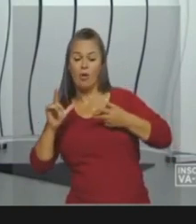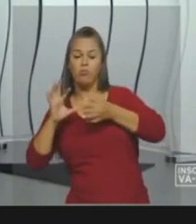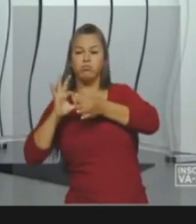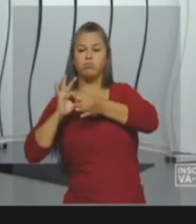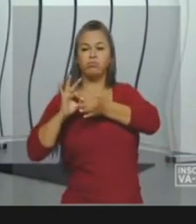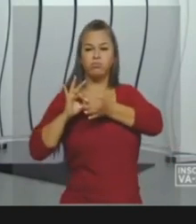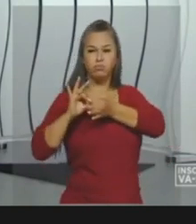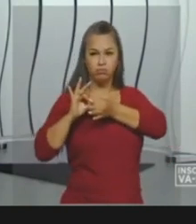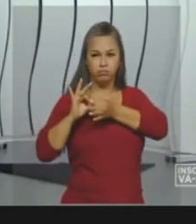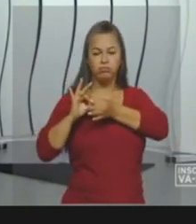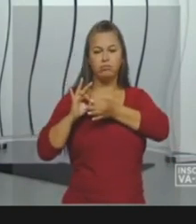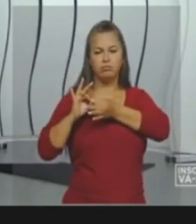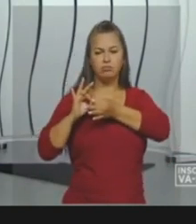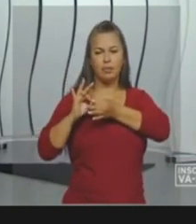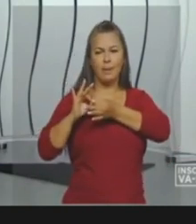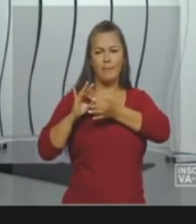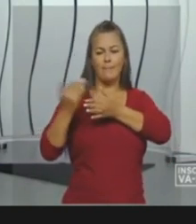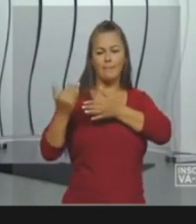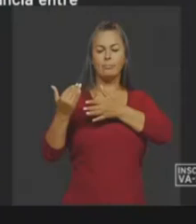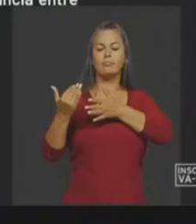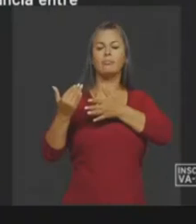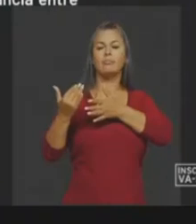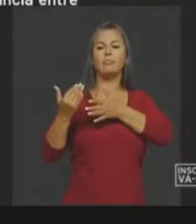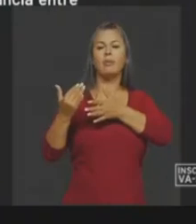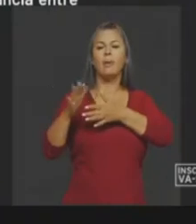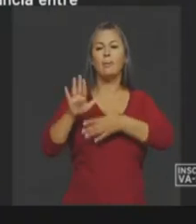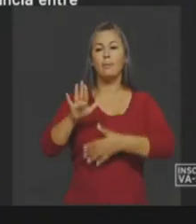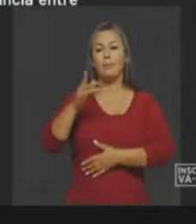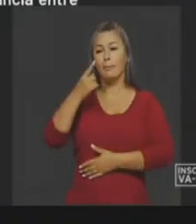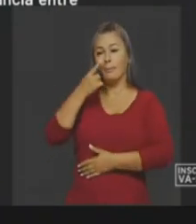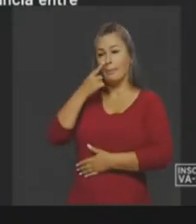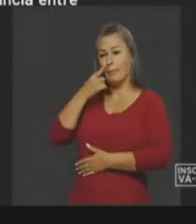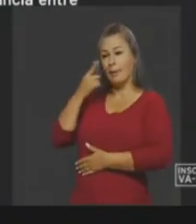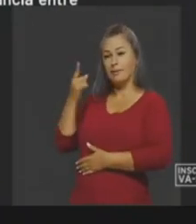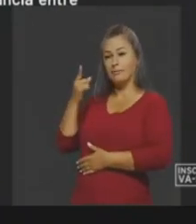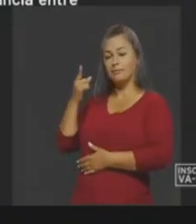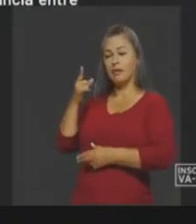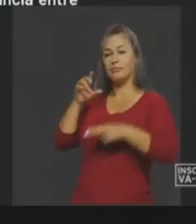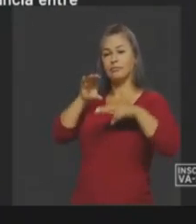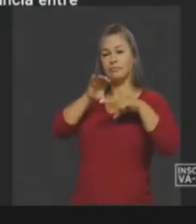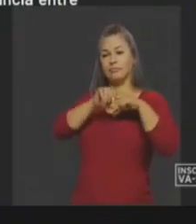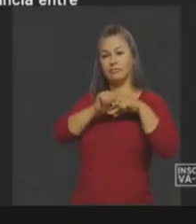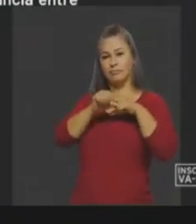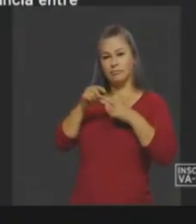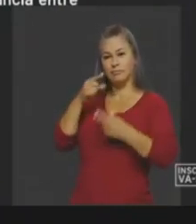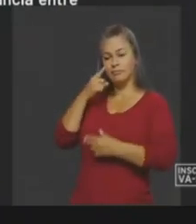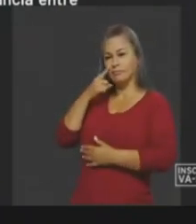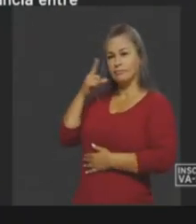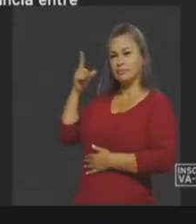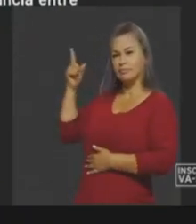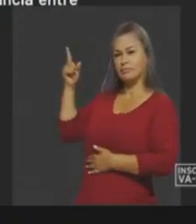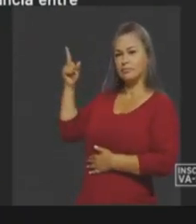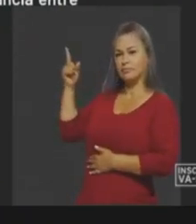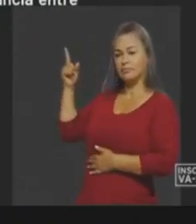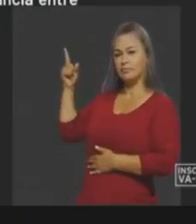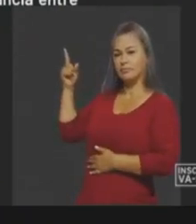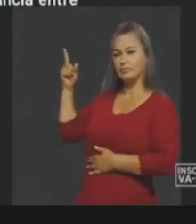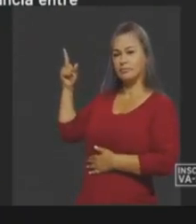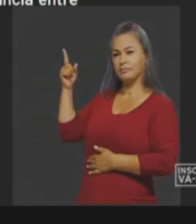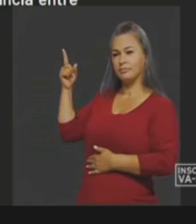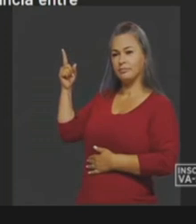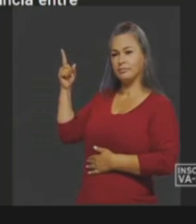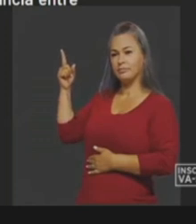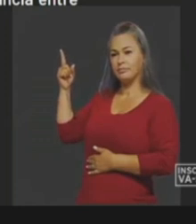estou falando de genes, IA e IB, são dominantes em relação ao alelo I. Ok, então, se eu tiver